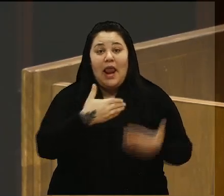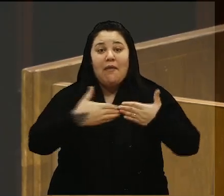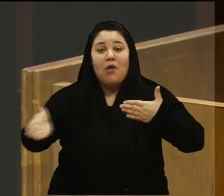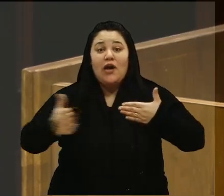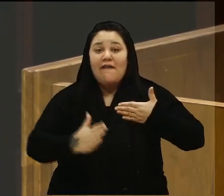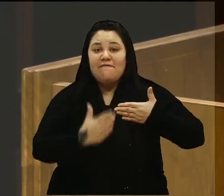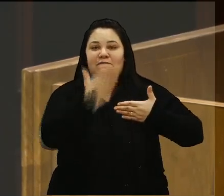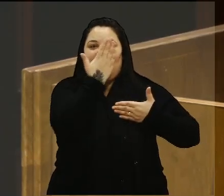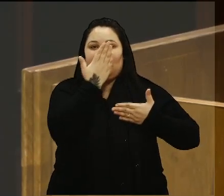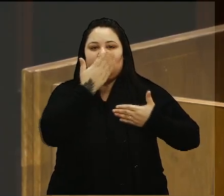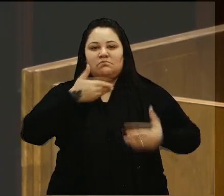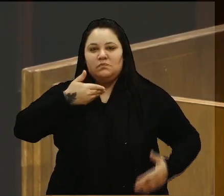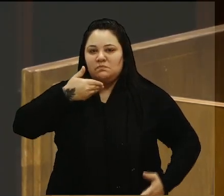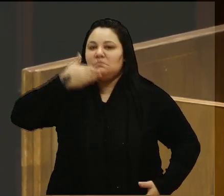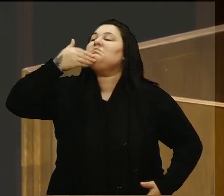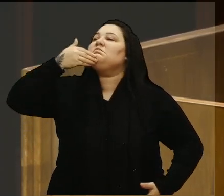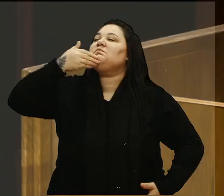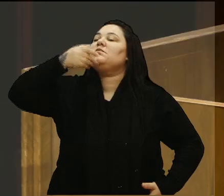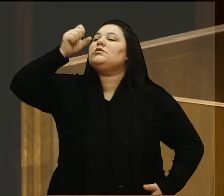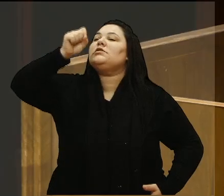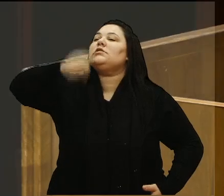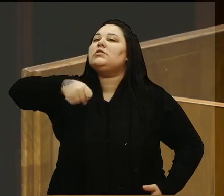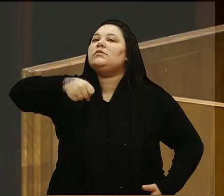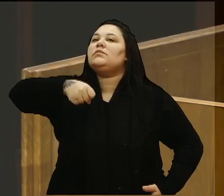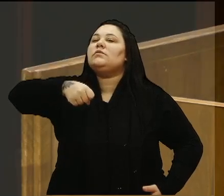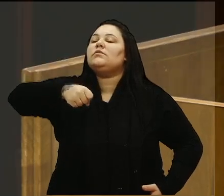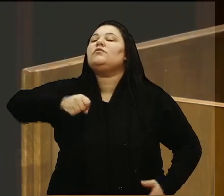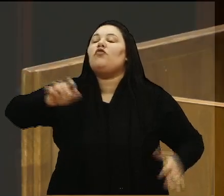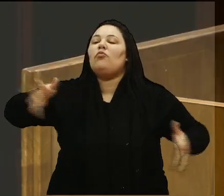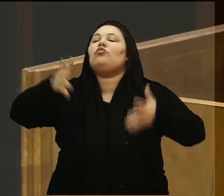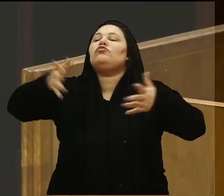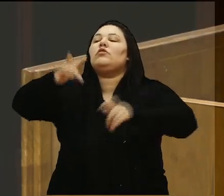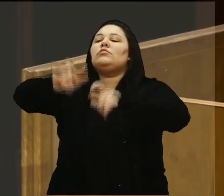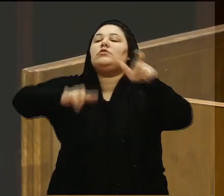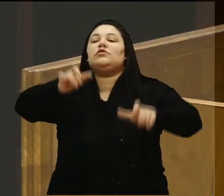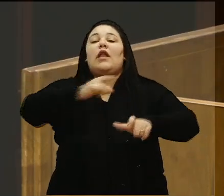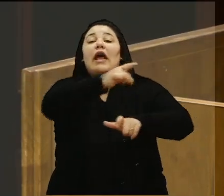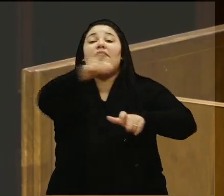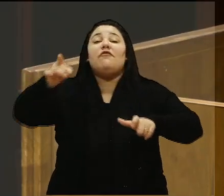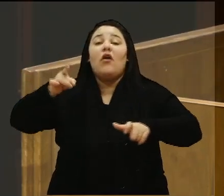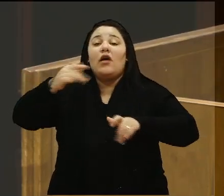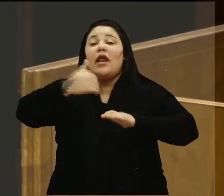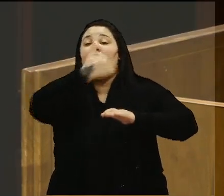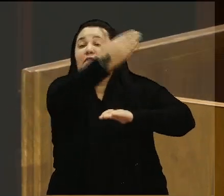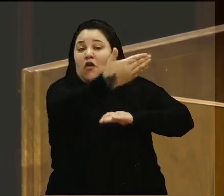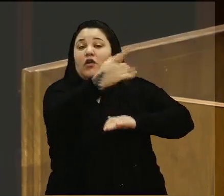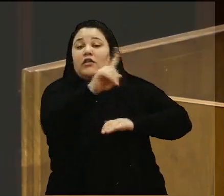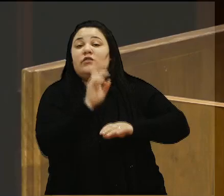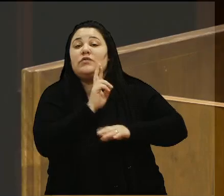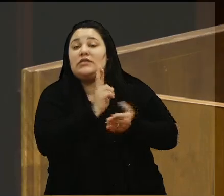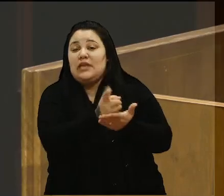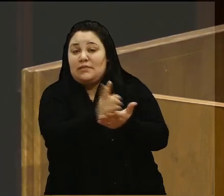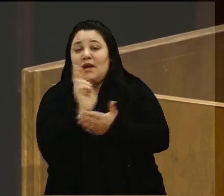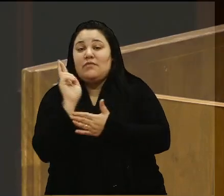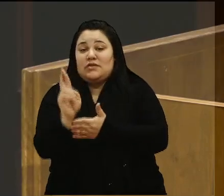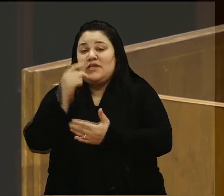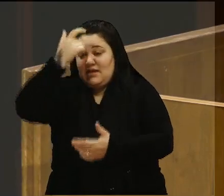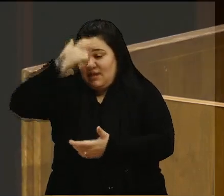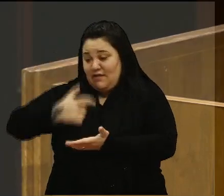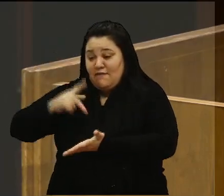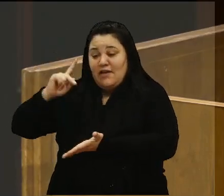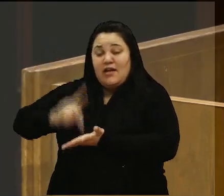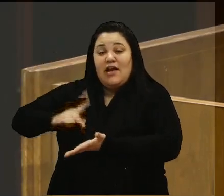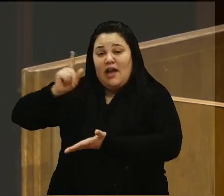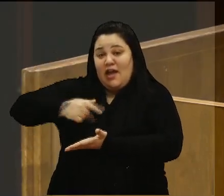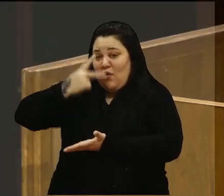serei carregado pelas pessoas ali fora que eu sempre representei, que são honestas tanto quanto eu. E é por esse motivo e essa coragem